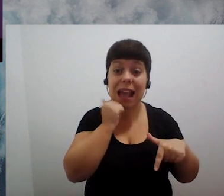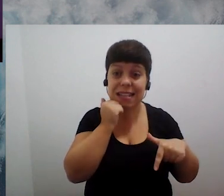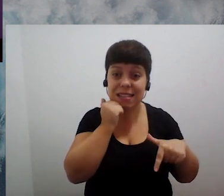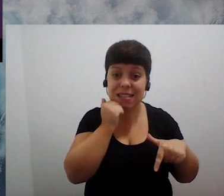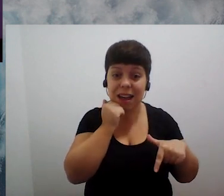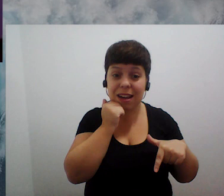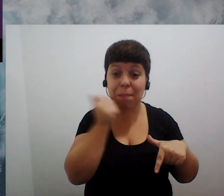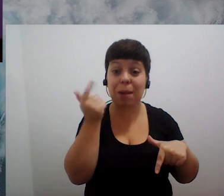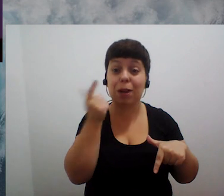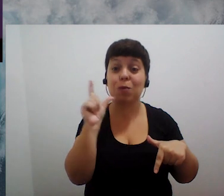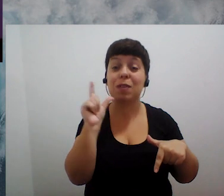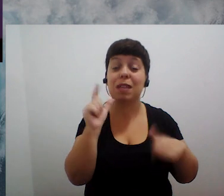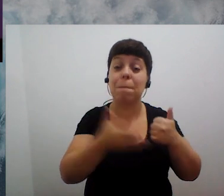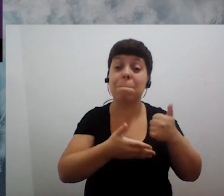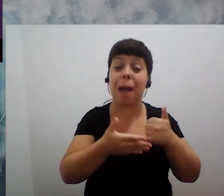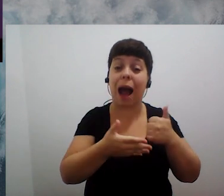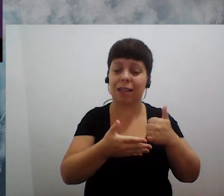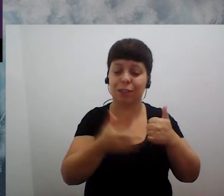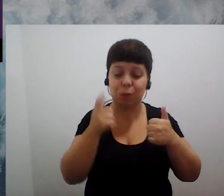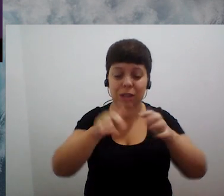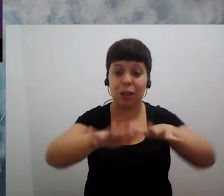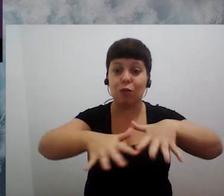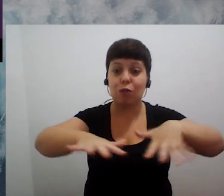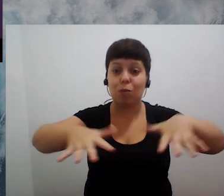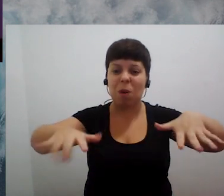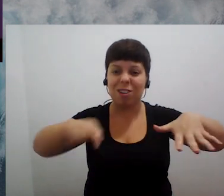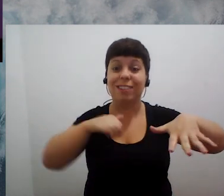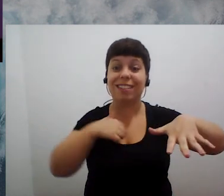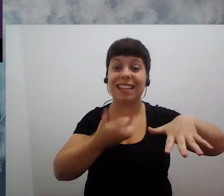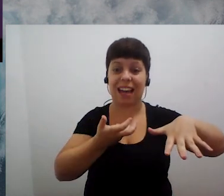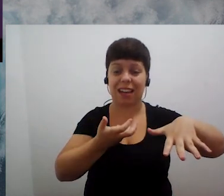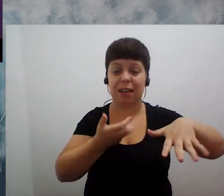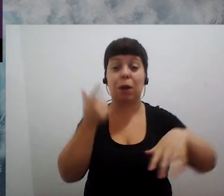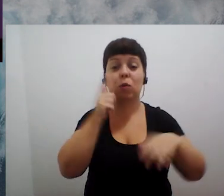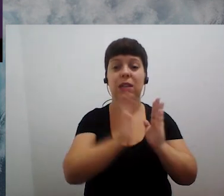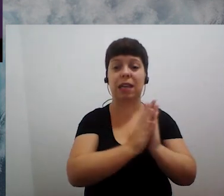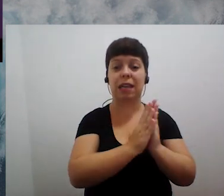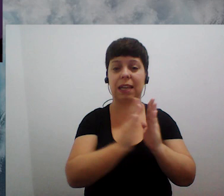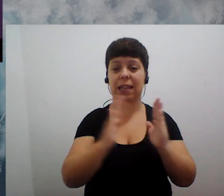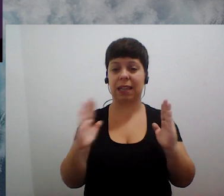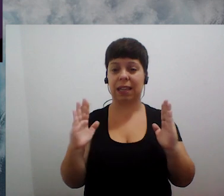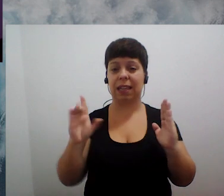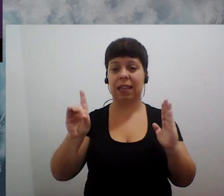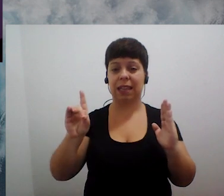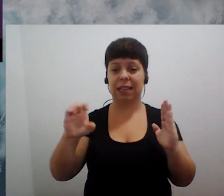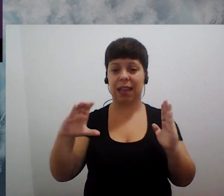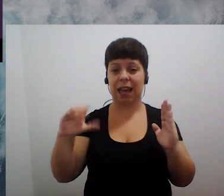da ciência que necessitamos para o oceano que queremos. E para a implementação da